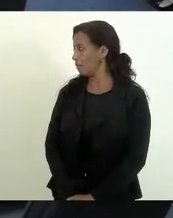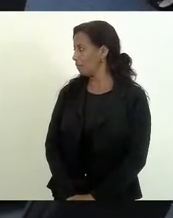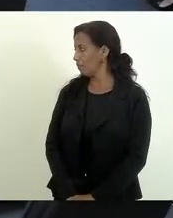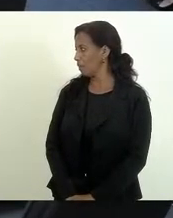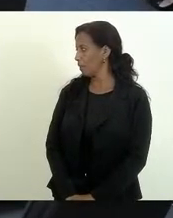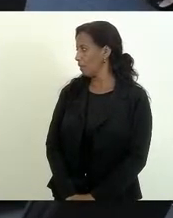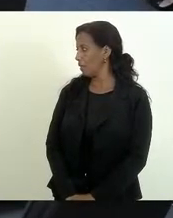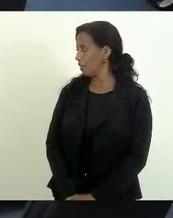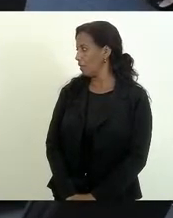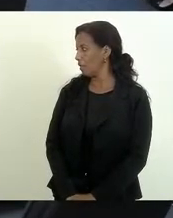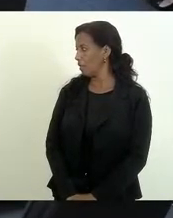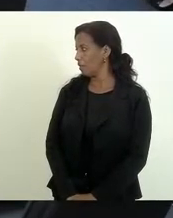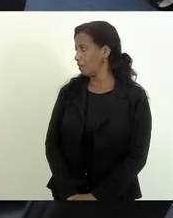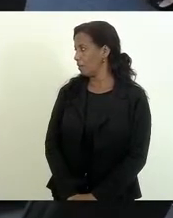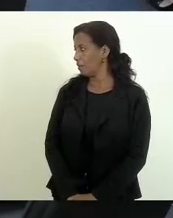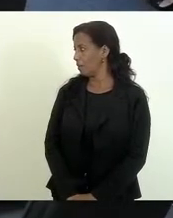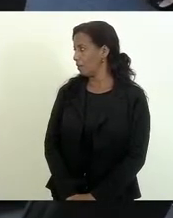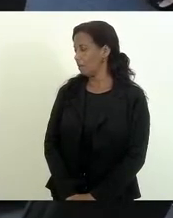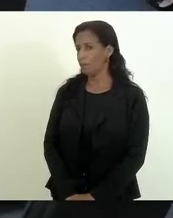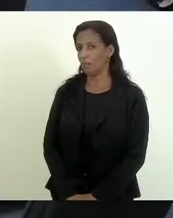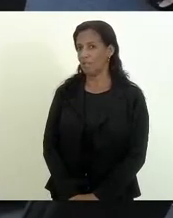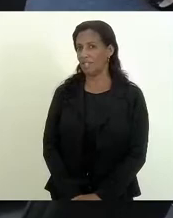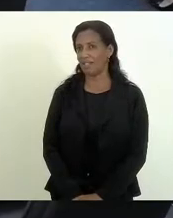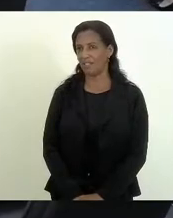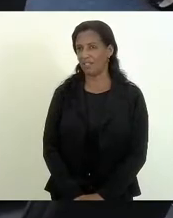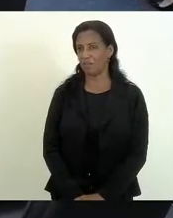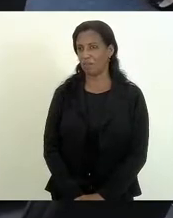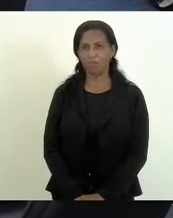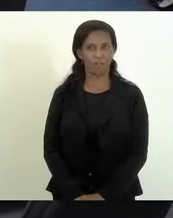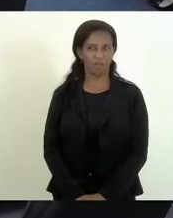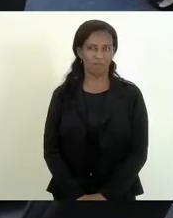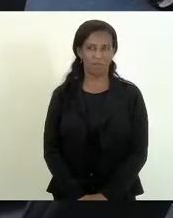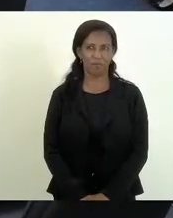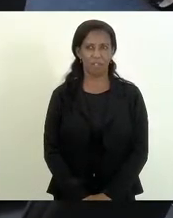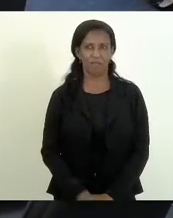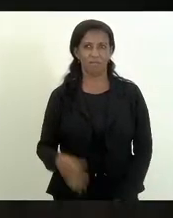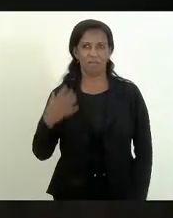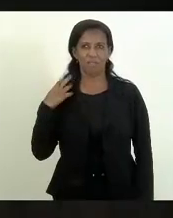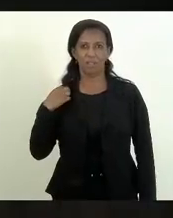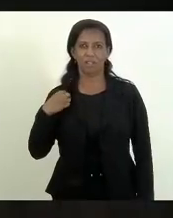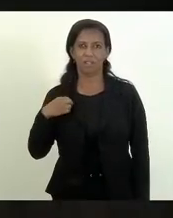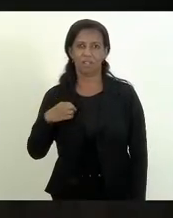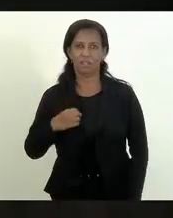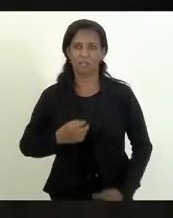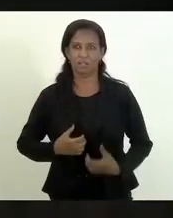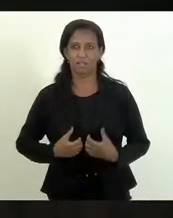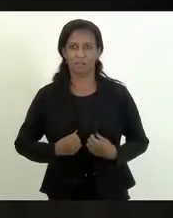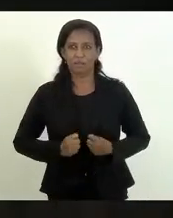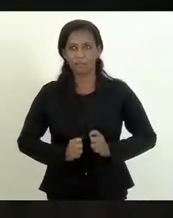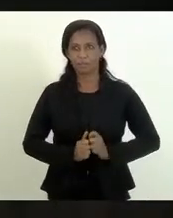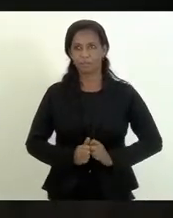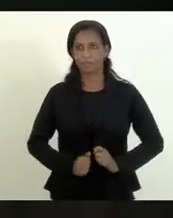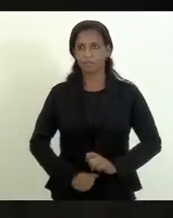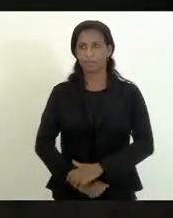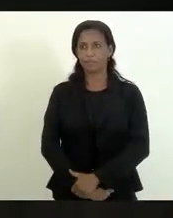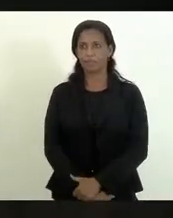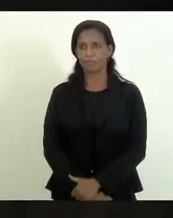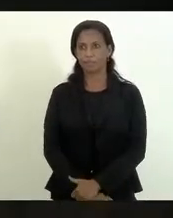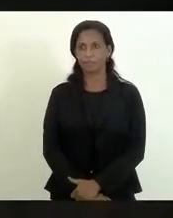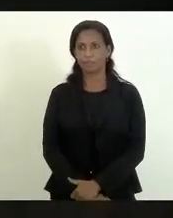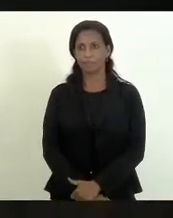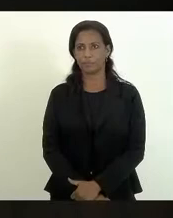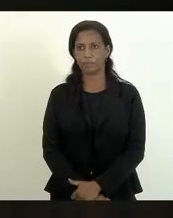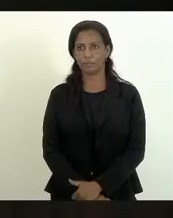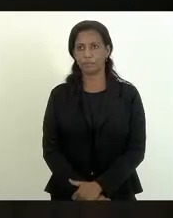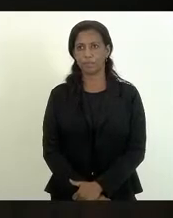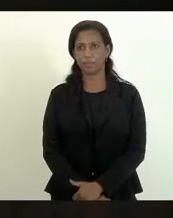serviços financeiros no âmbito do Estado do Rio de Janeiro e das outras providências. Pareceres da Comissão de Constituição e Justiça pela condicionalidade com emendas. Defesa do